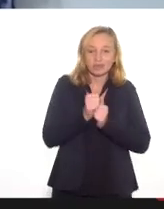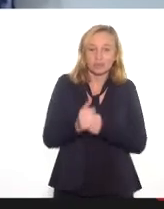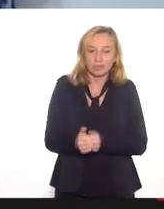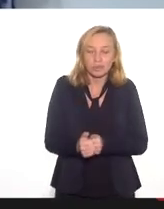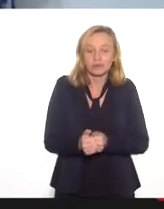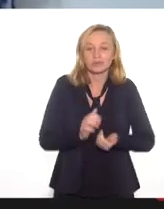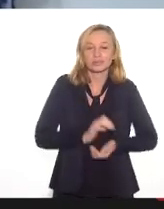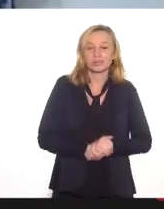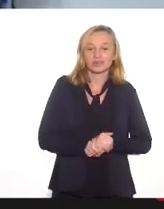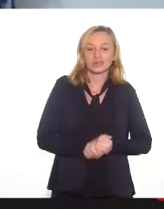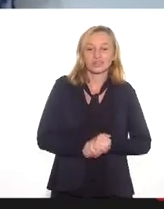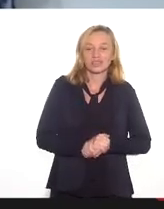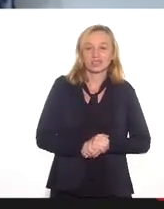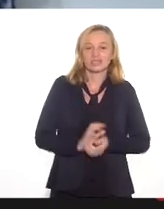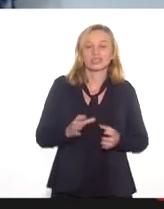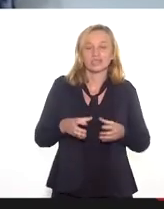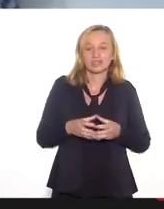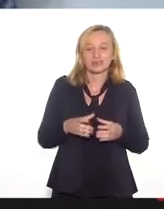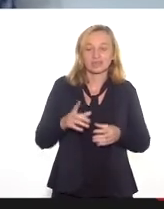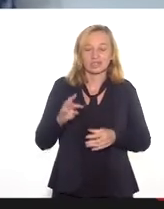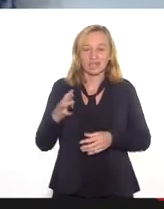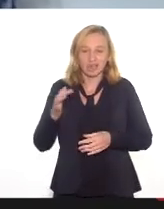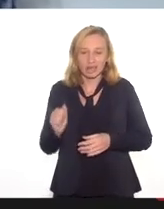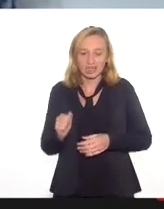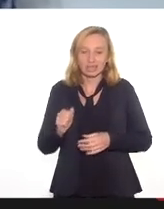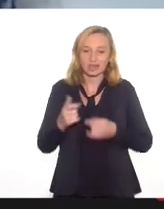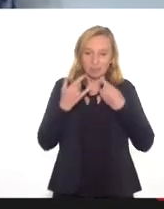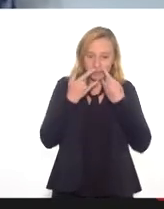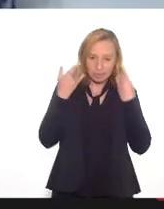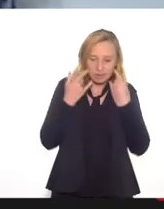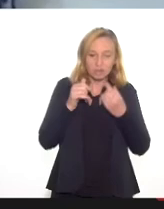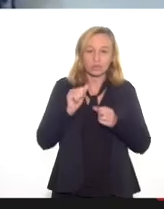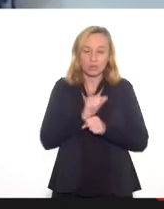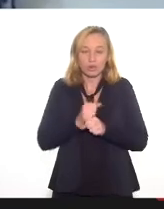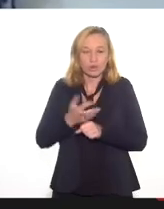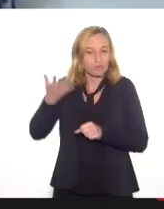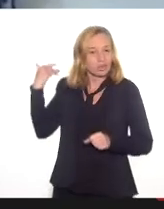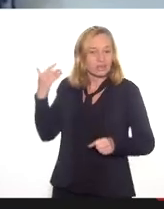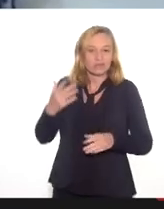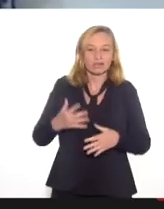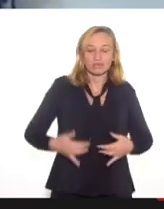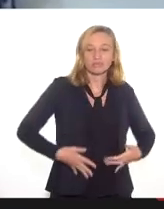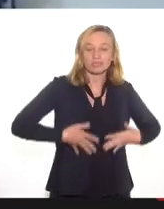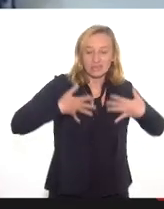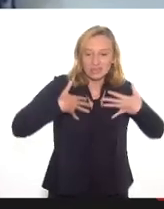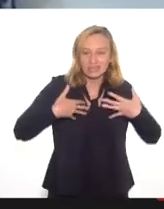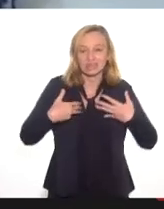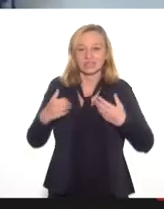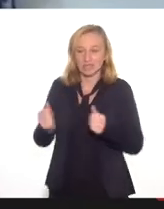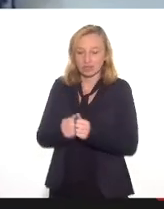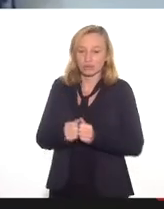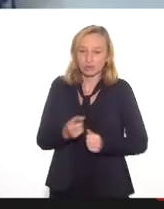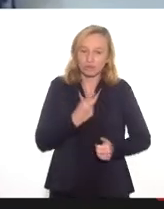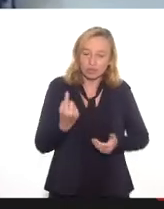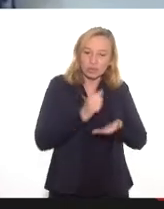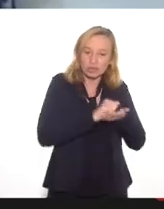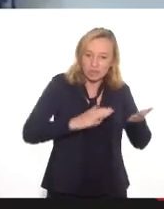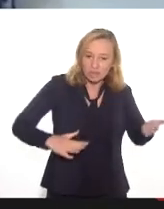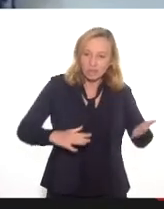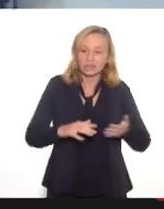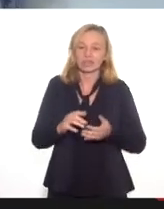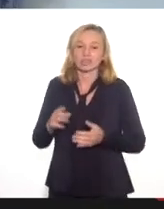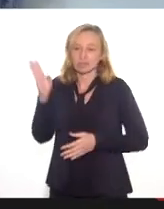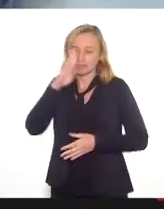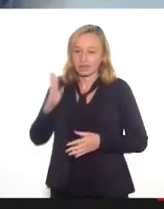na bancada da renda básica na eleição do ano passado e para a gente foi um prazer tê-la em uma das atividades da Rede